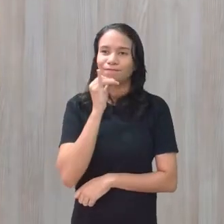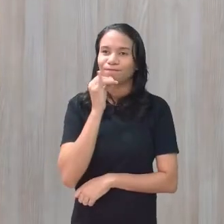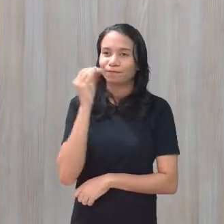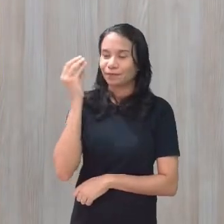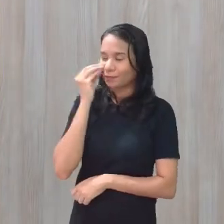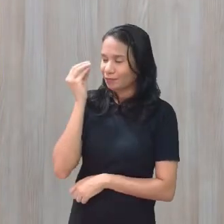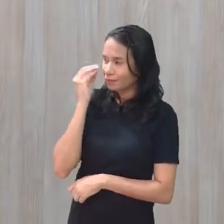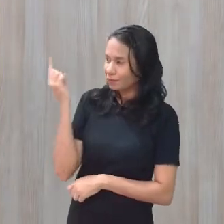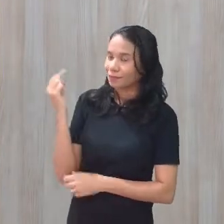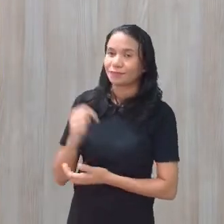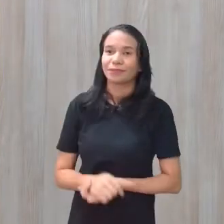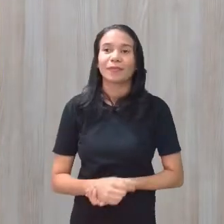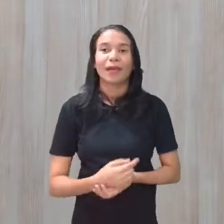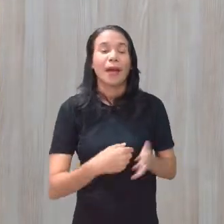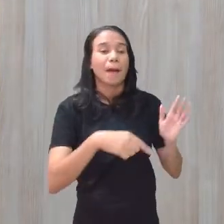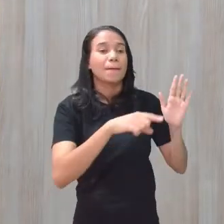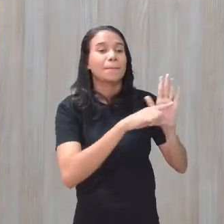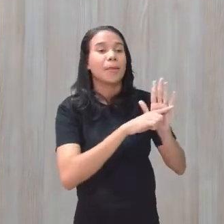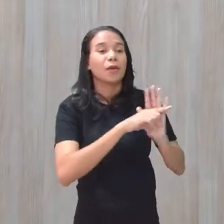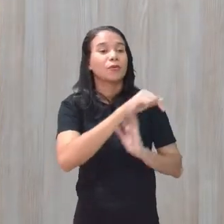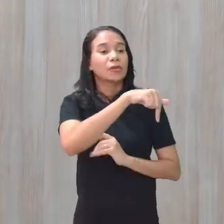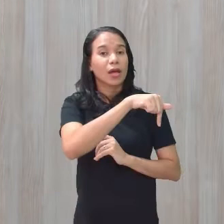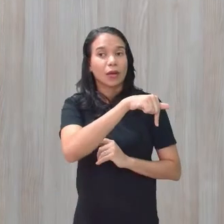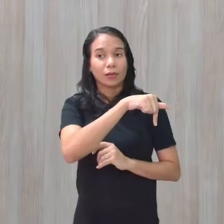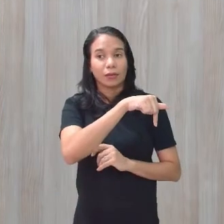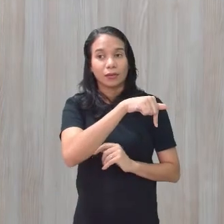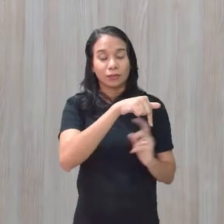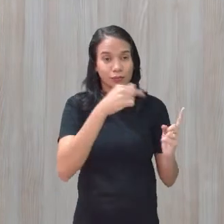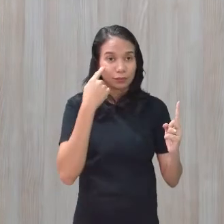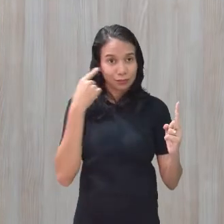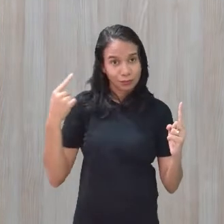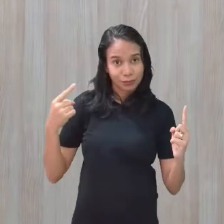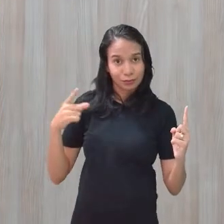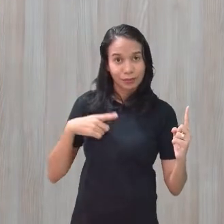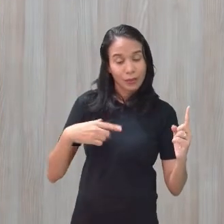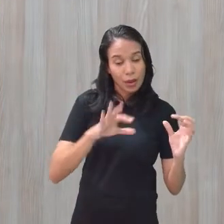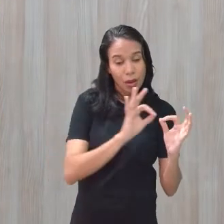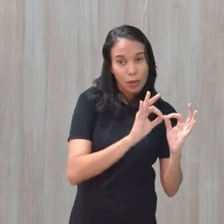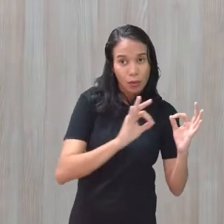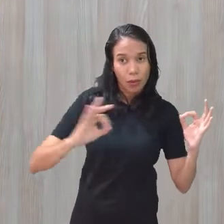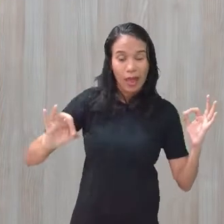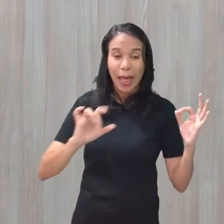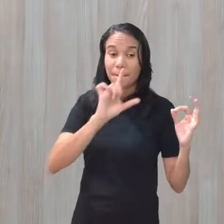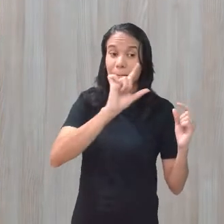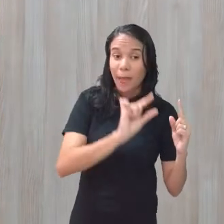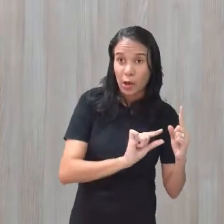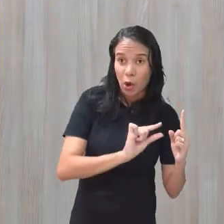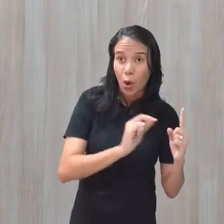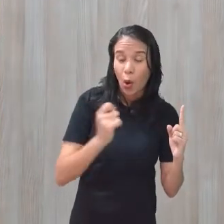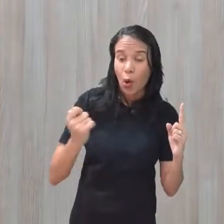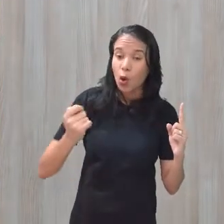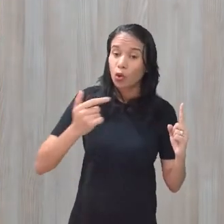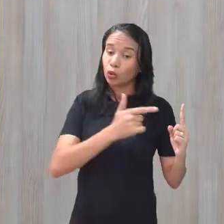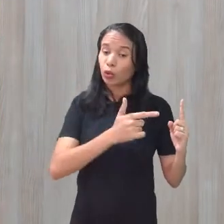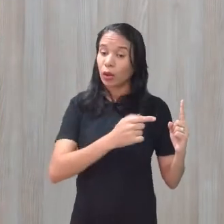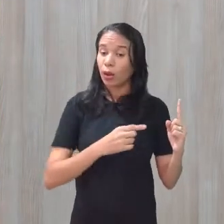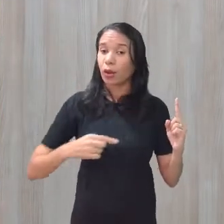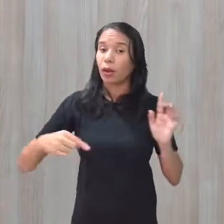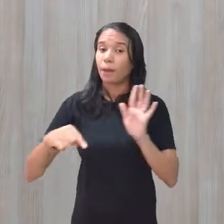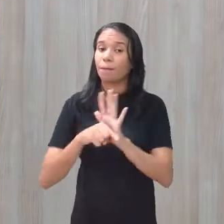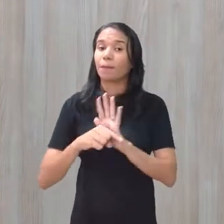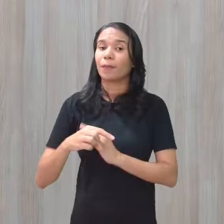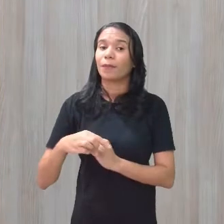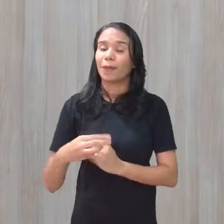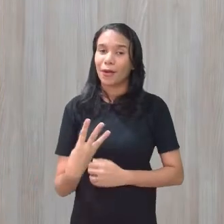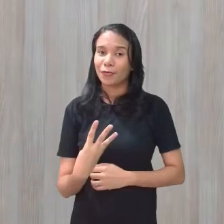que eu escrevi aqui, ó, que o menos 7, que é esse número aqui, ó, ele é menor do que o menos